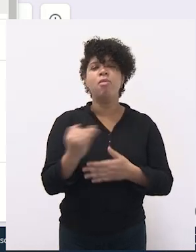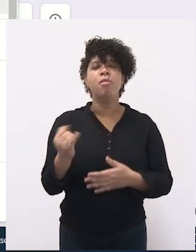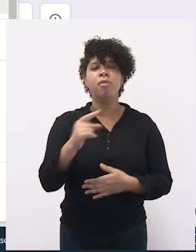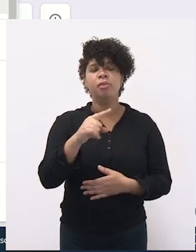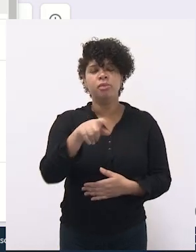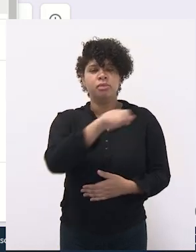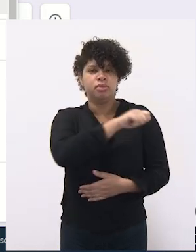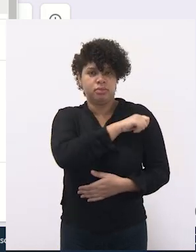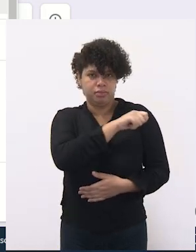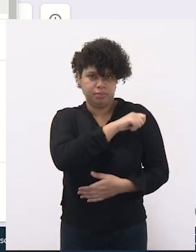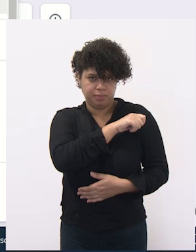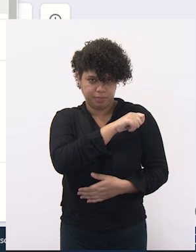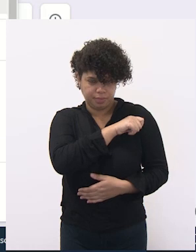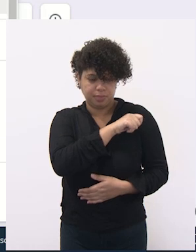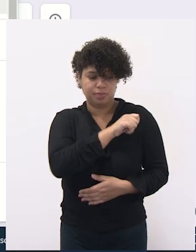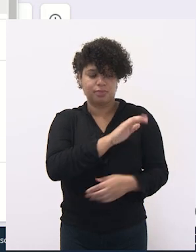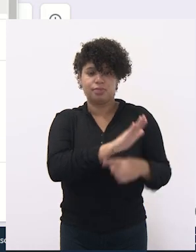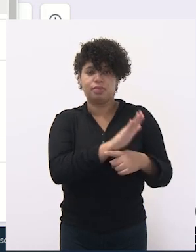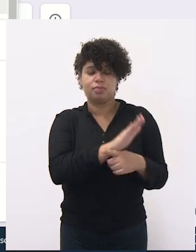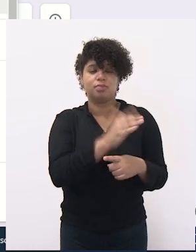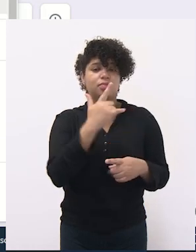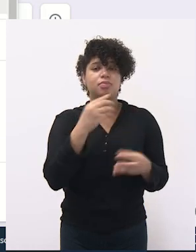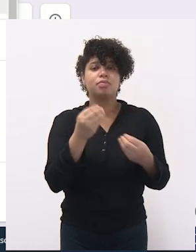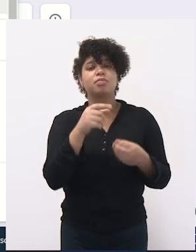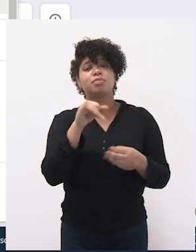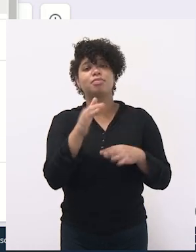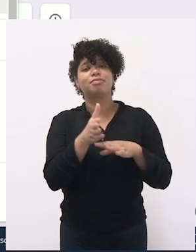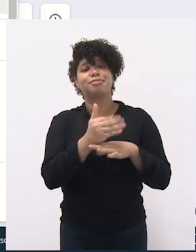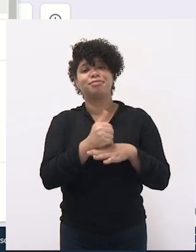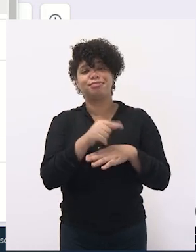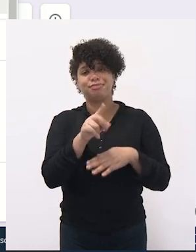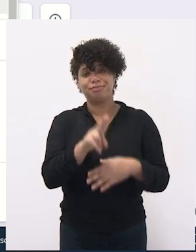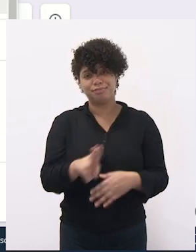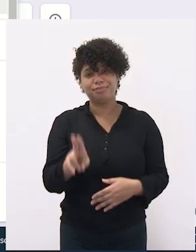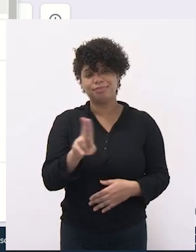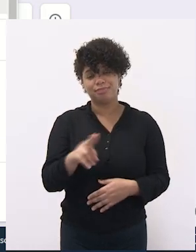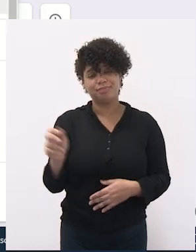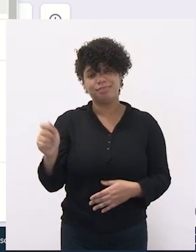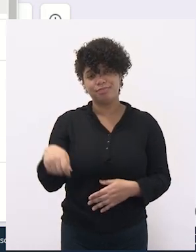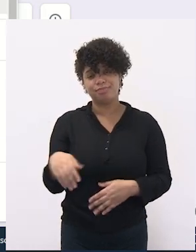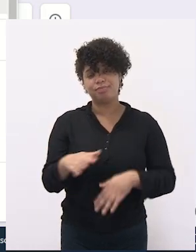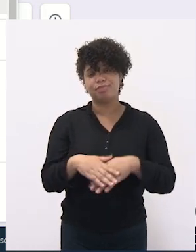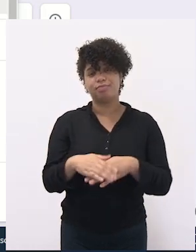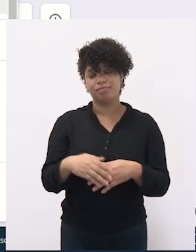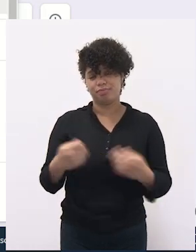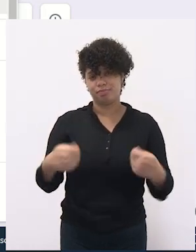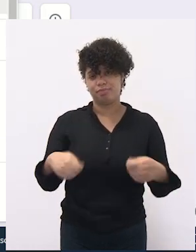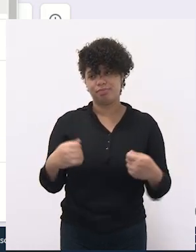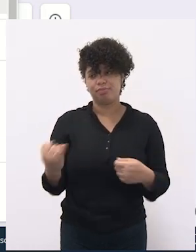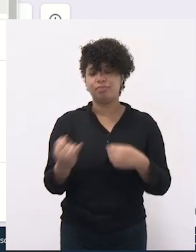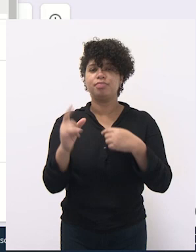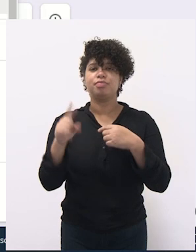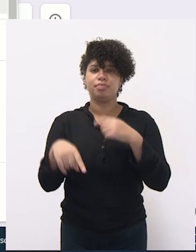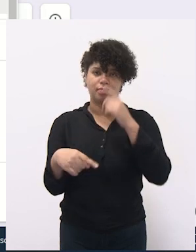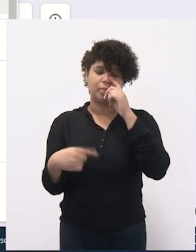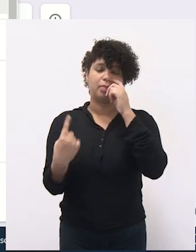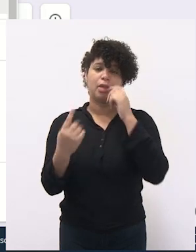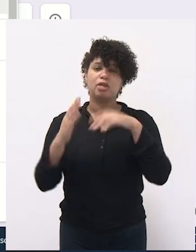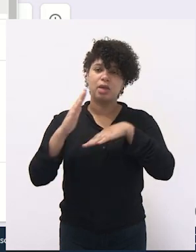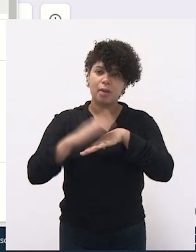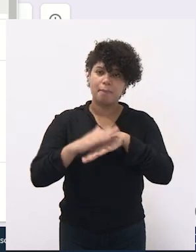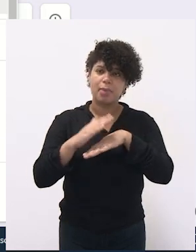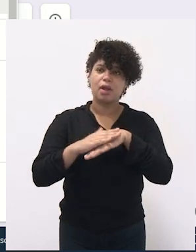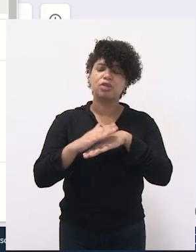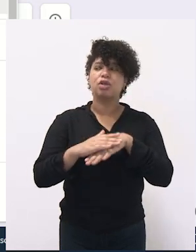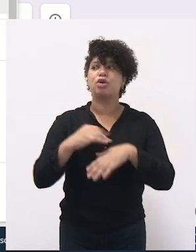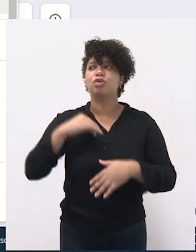dentro da tecnologia, né, vocês utilizem mesmo, né? Faça a utilização, que é importantíssimo a prática, né?